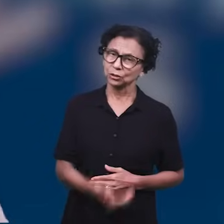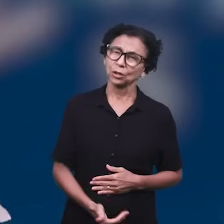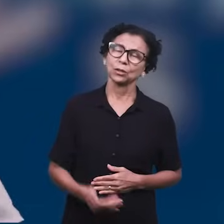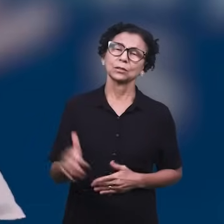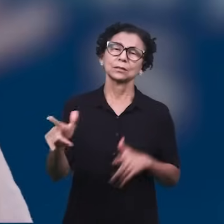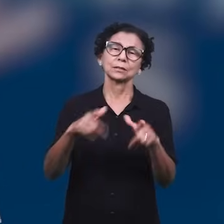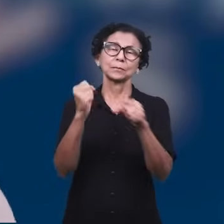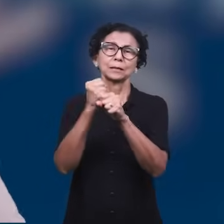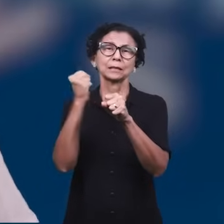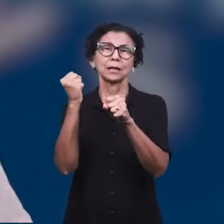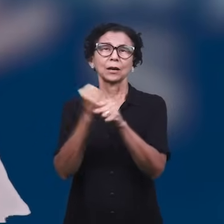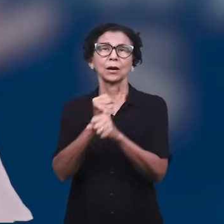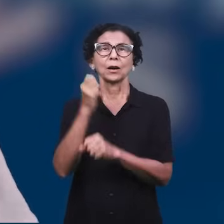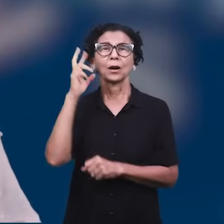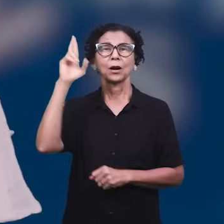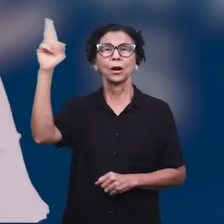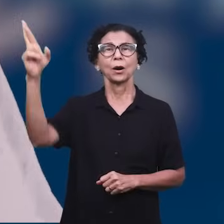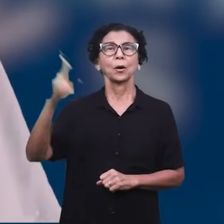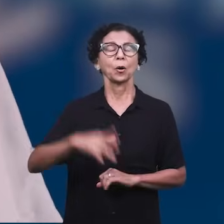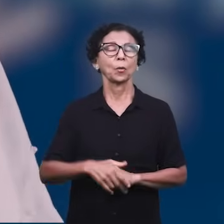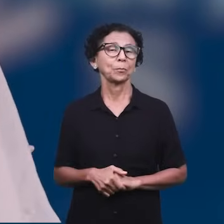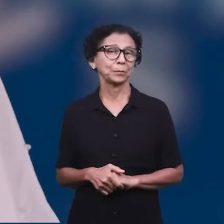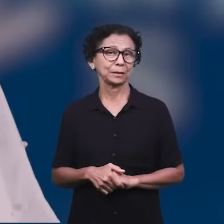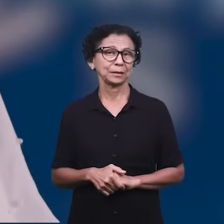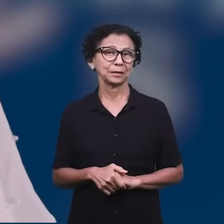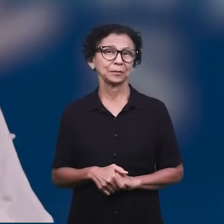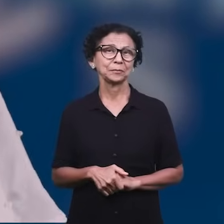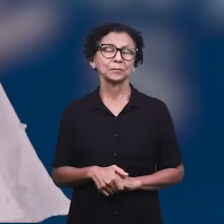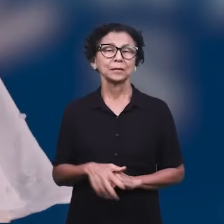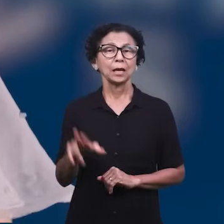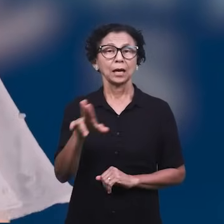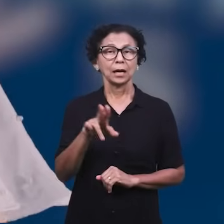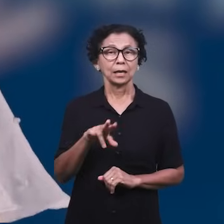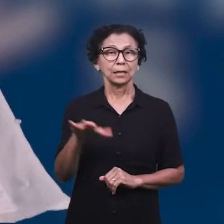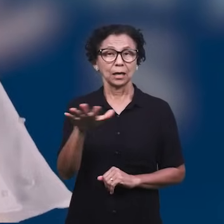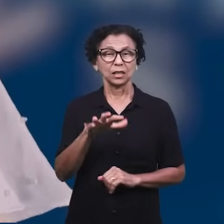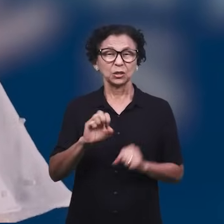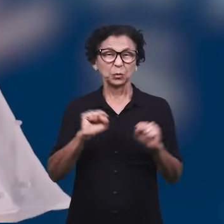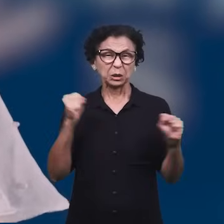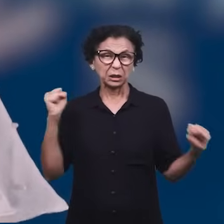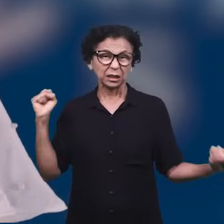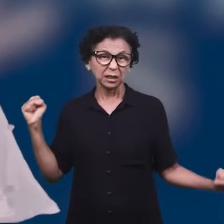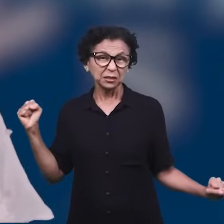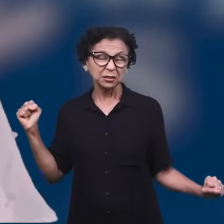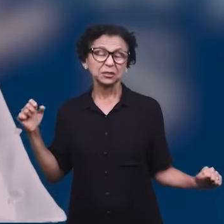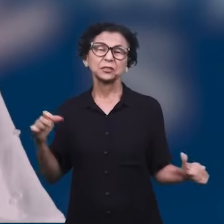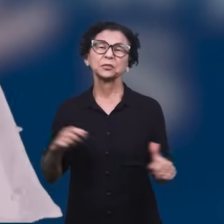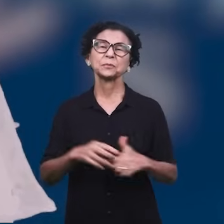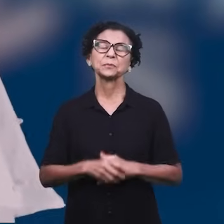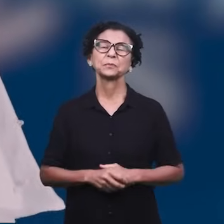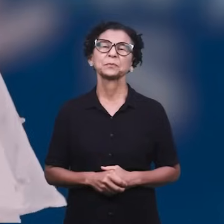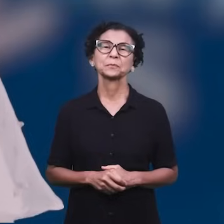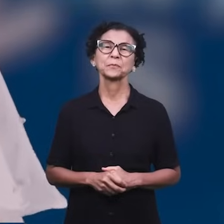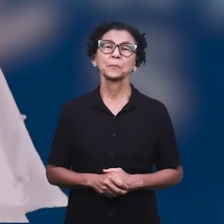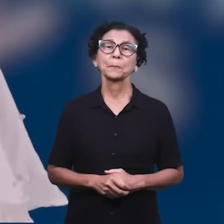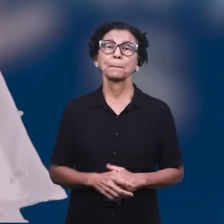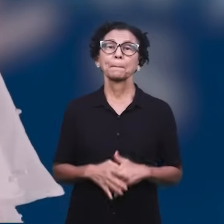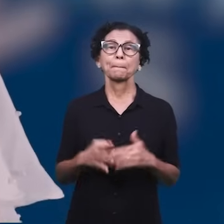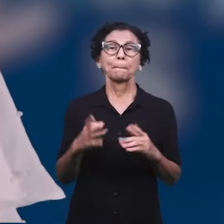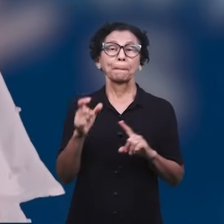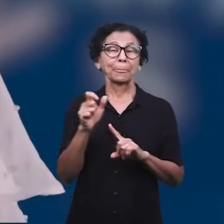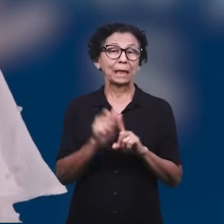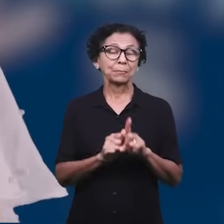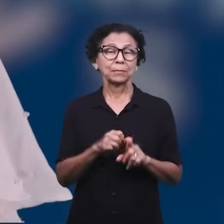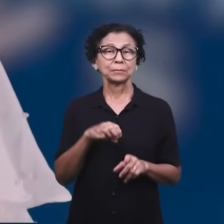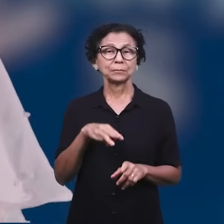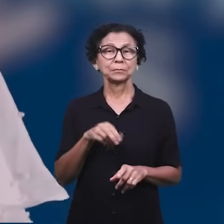tão grande, mas é uma região que o Senhor tem operado grandemente. E esse mês em especial com as nossas crianças tem sido algo que tem